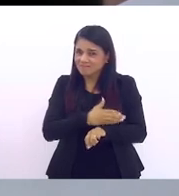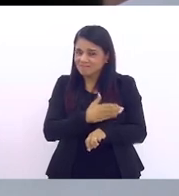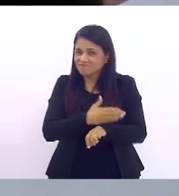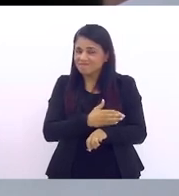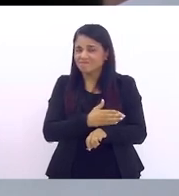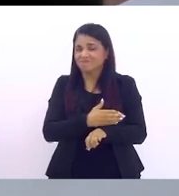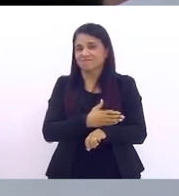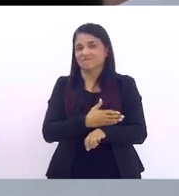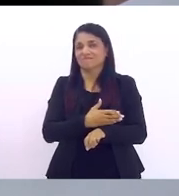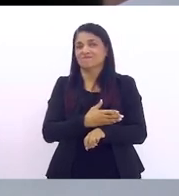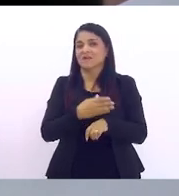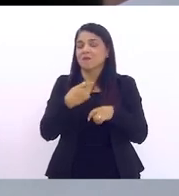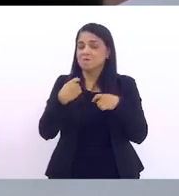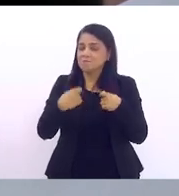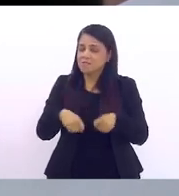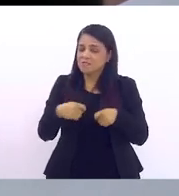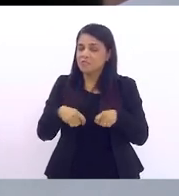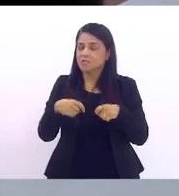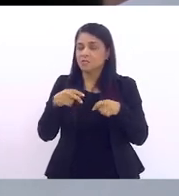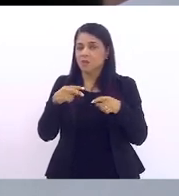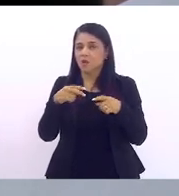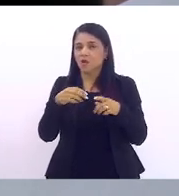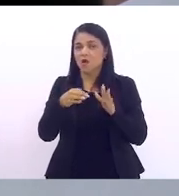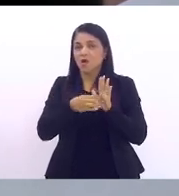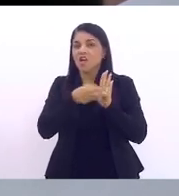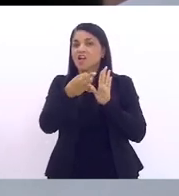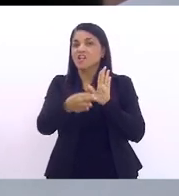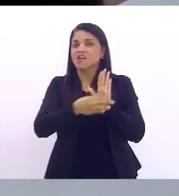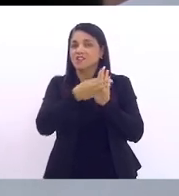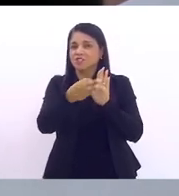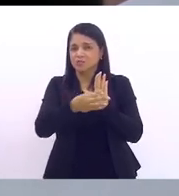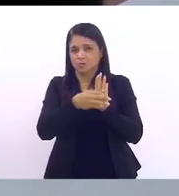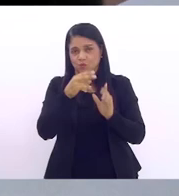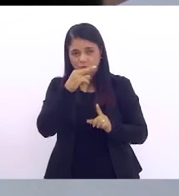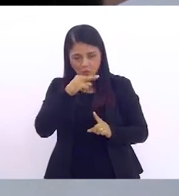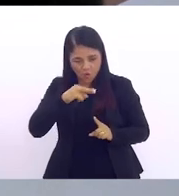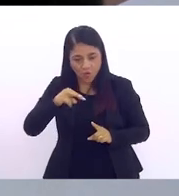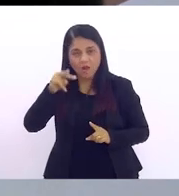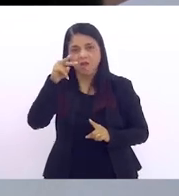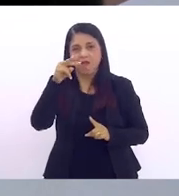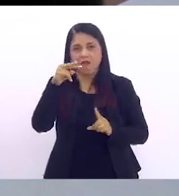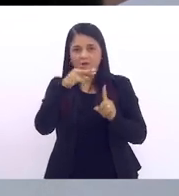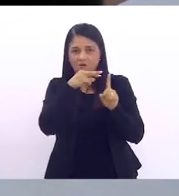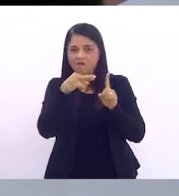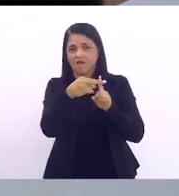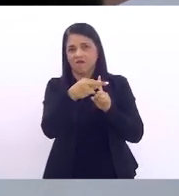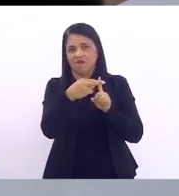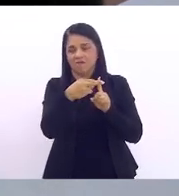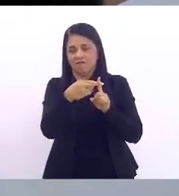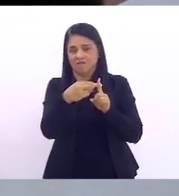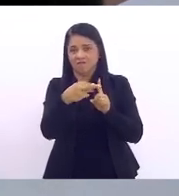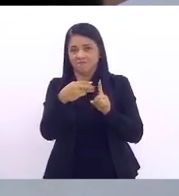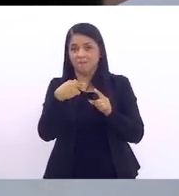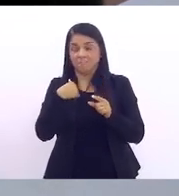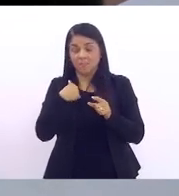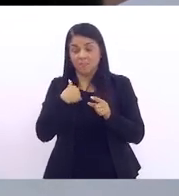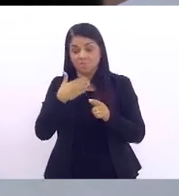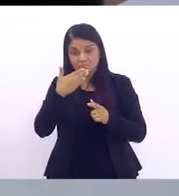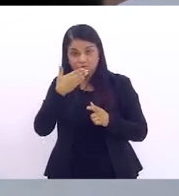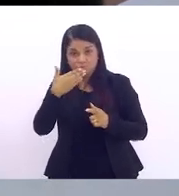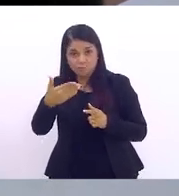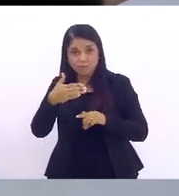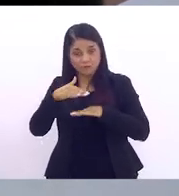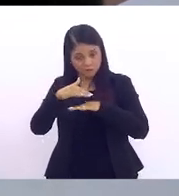precisa ter um olhar mais crítico eu tô aqui para ajudar né e sou muito solicitado pela